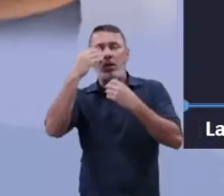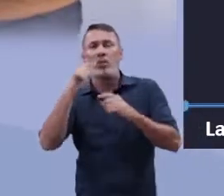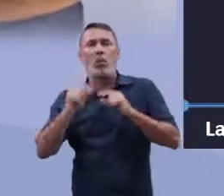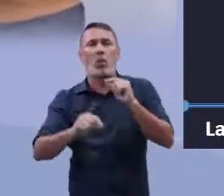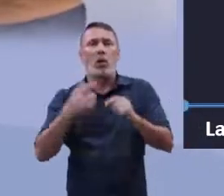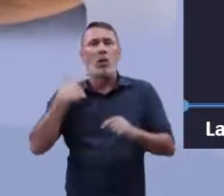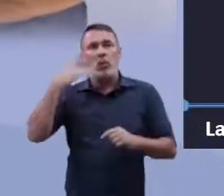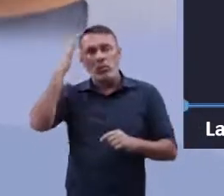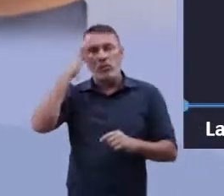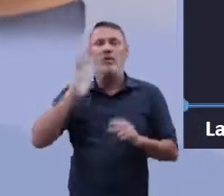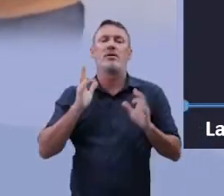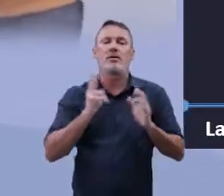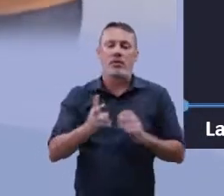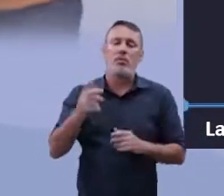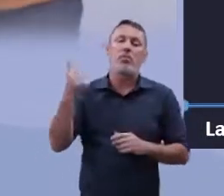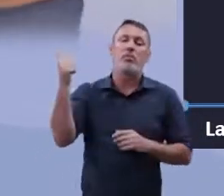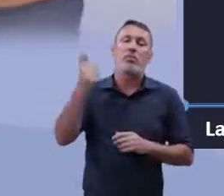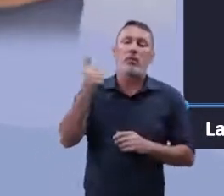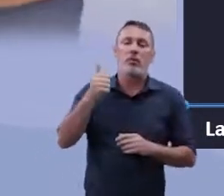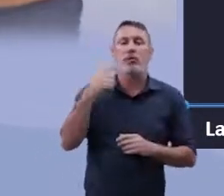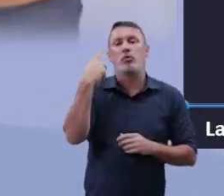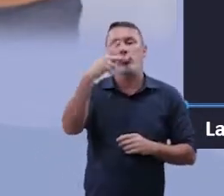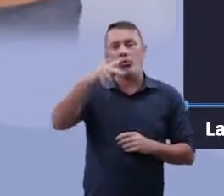Vamos pensar um pouco. Experiência pessoal.